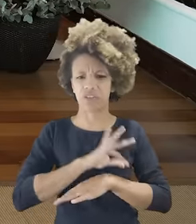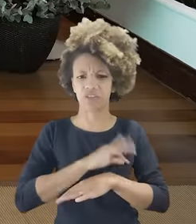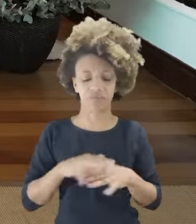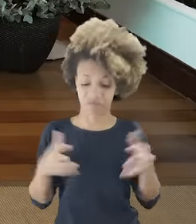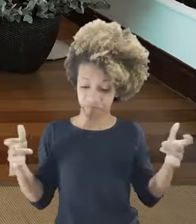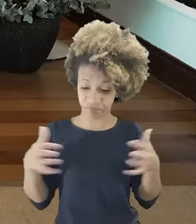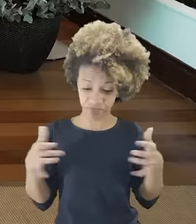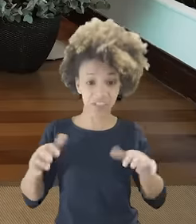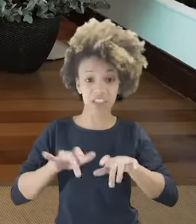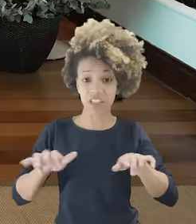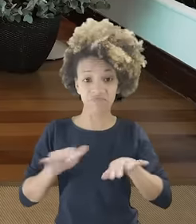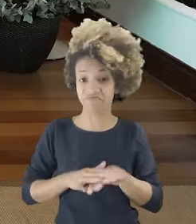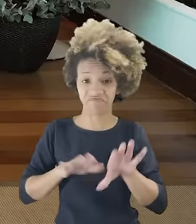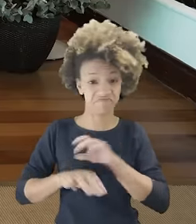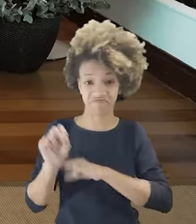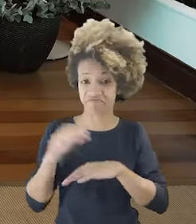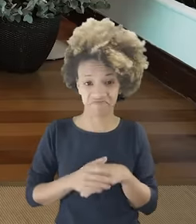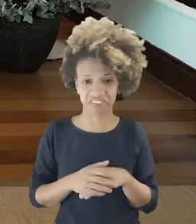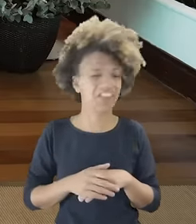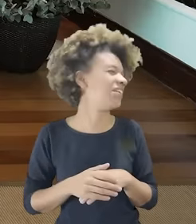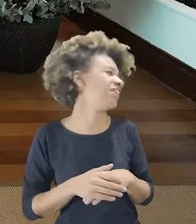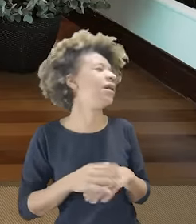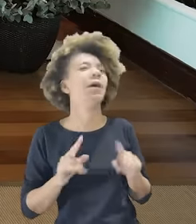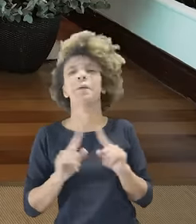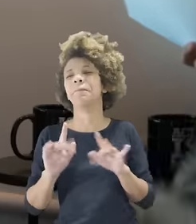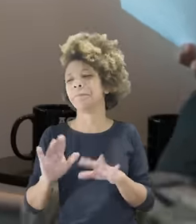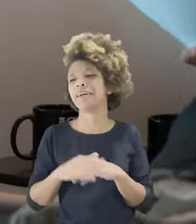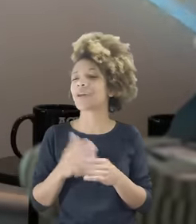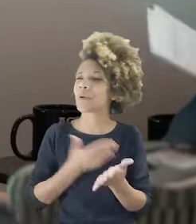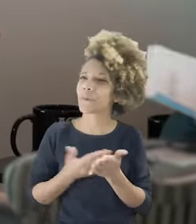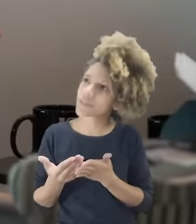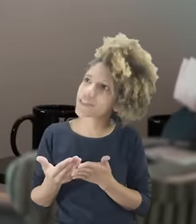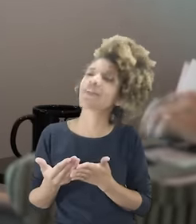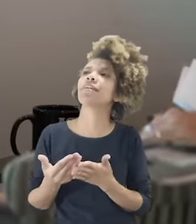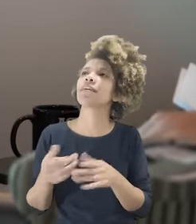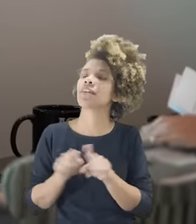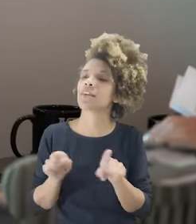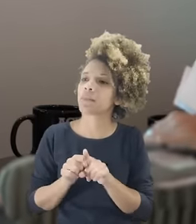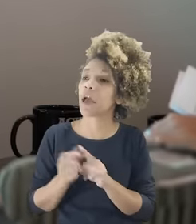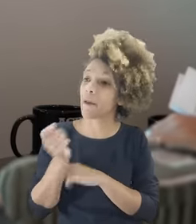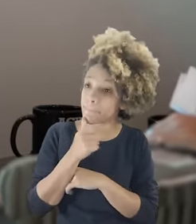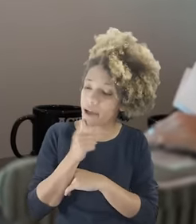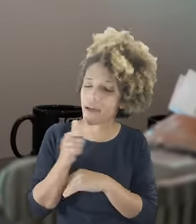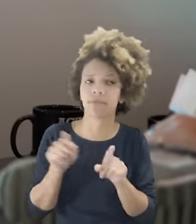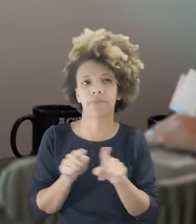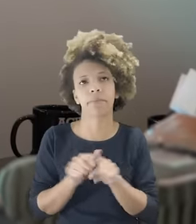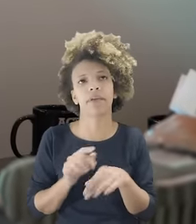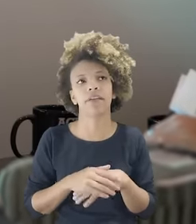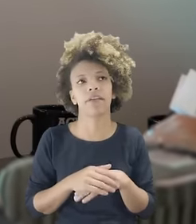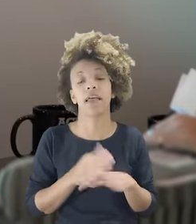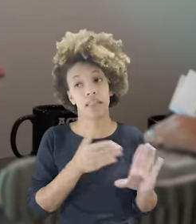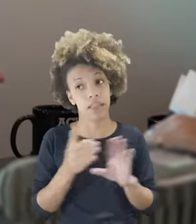acordeon vivendo cogumelo do sol aí cara tipo comecei um detalhe normalmente eu comecei a fazer comédia daí eu